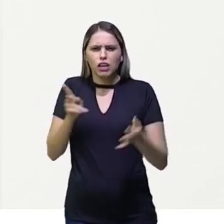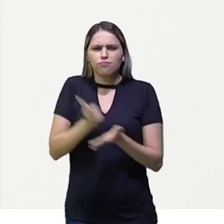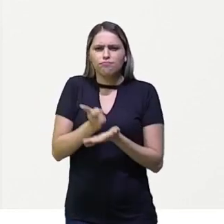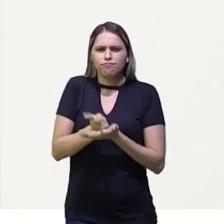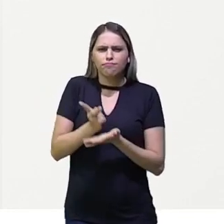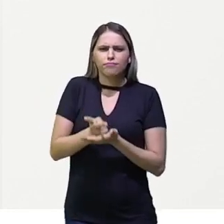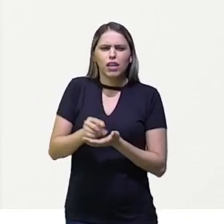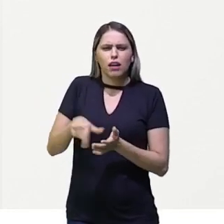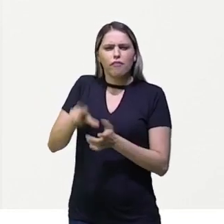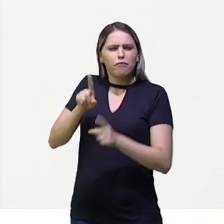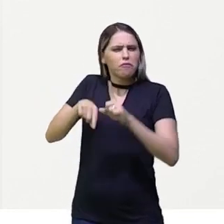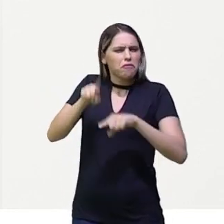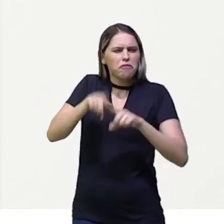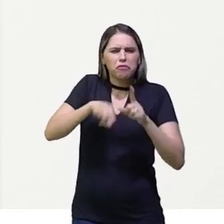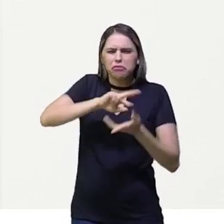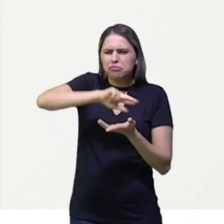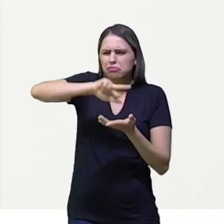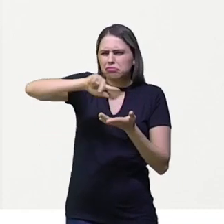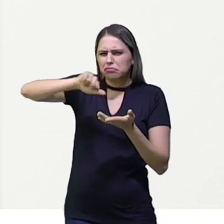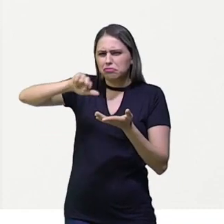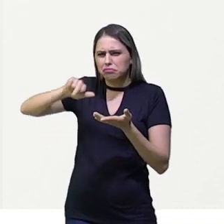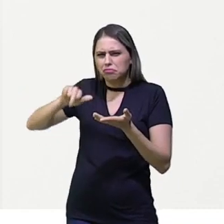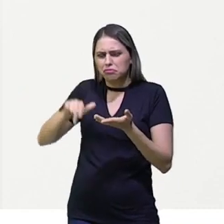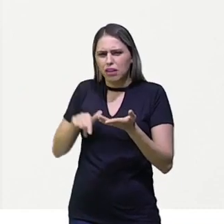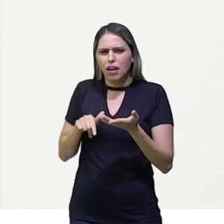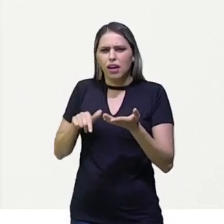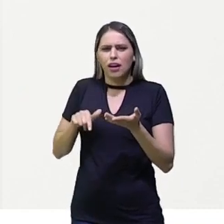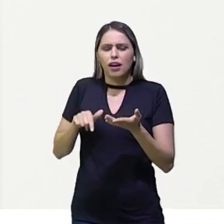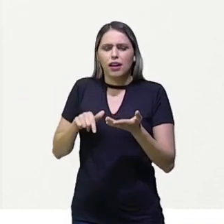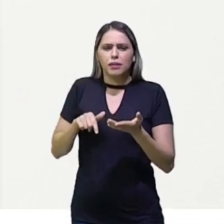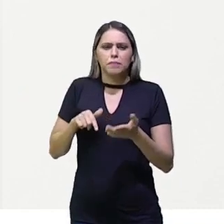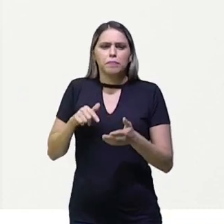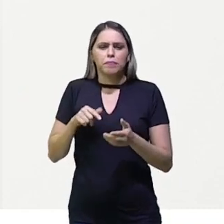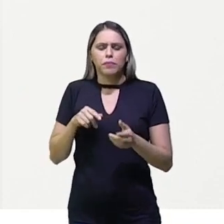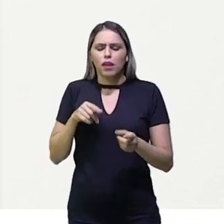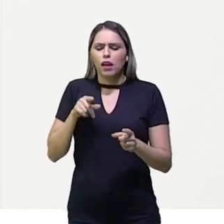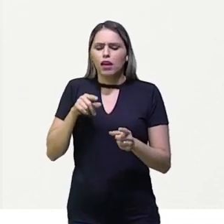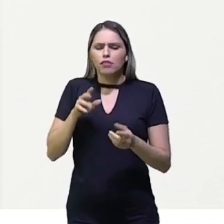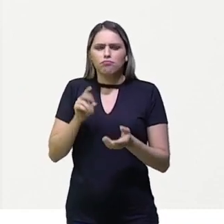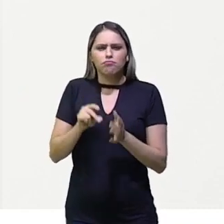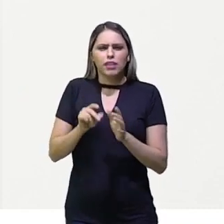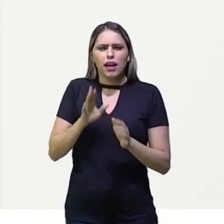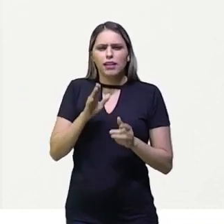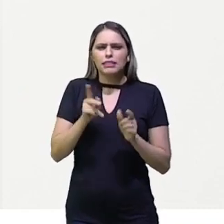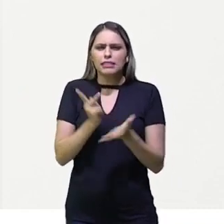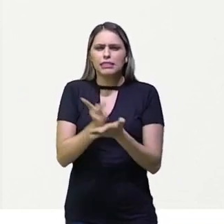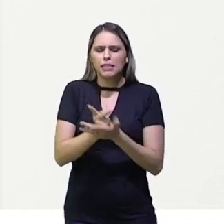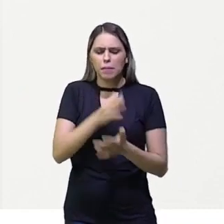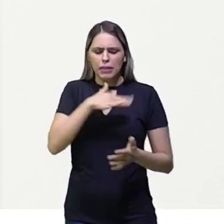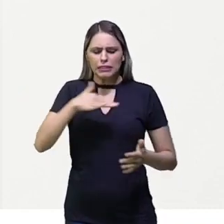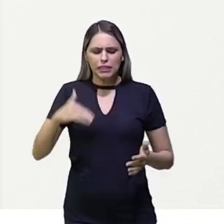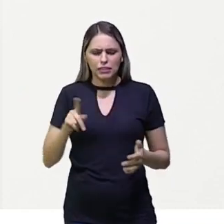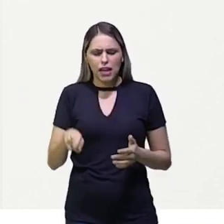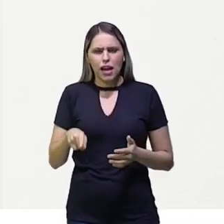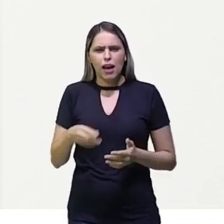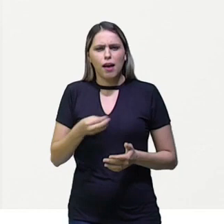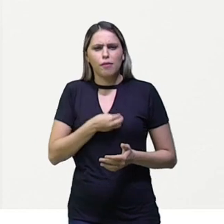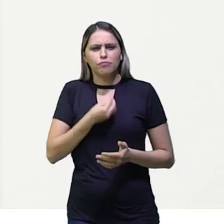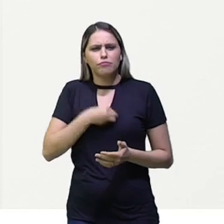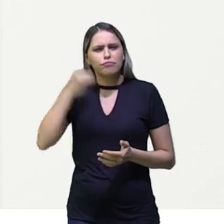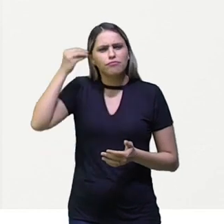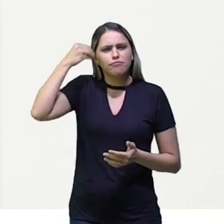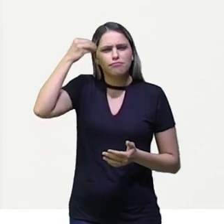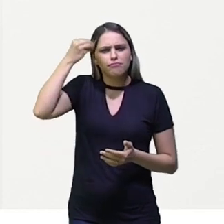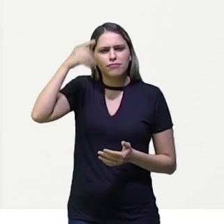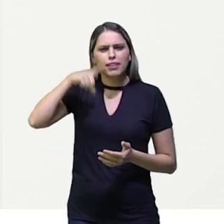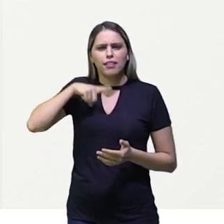diversas atividades do nosso cotidiano e desde muito cedo as crianças vivenciam situações em que